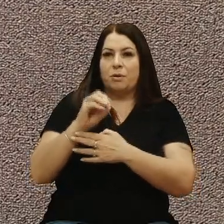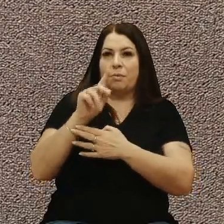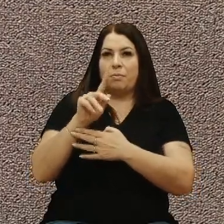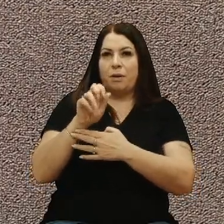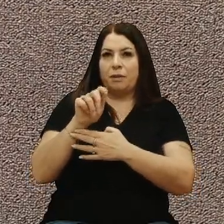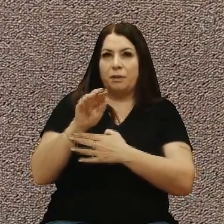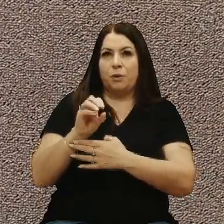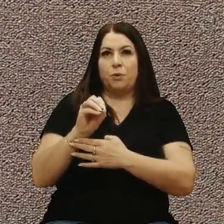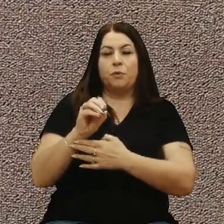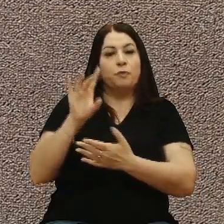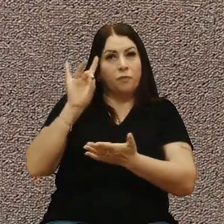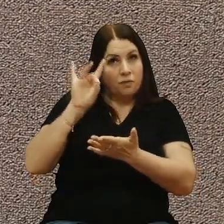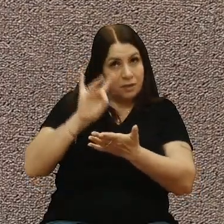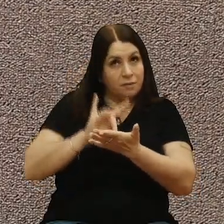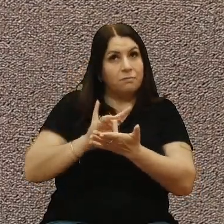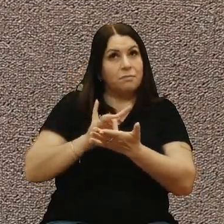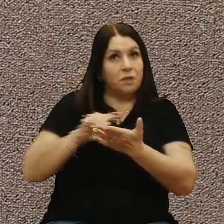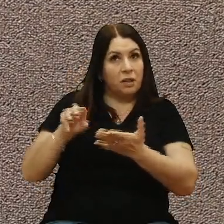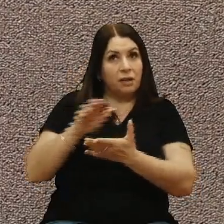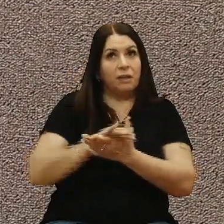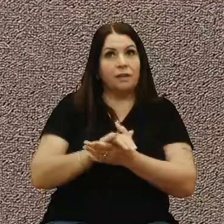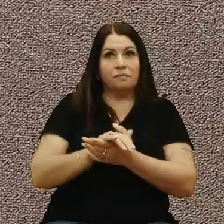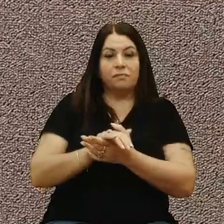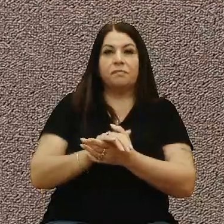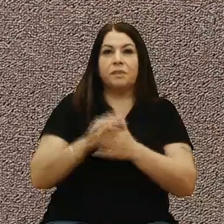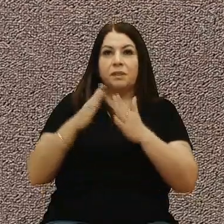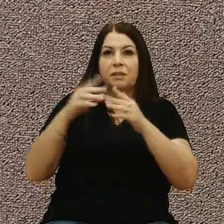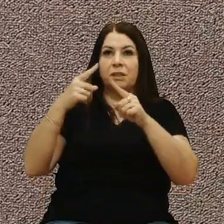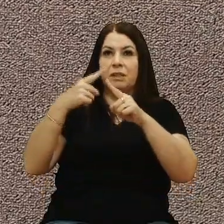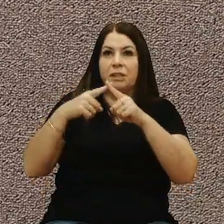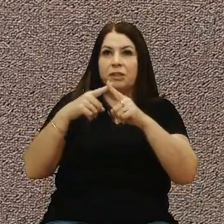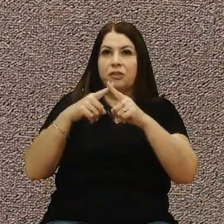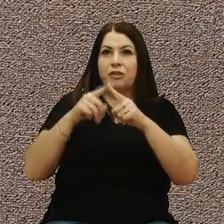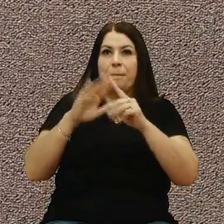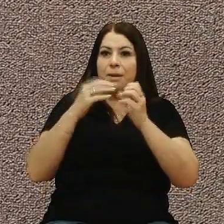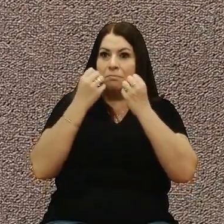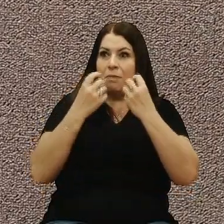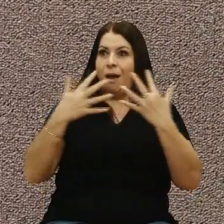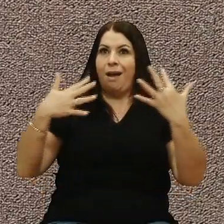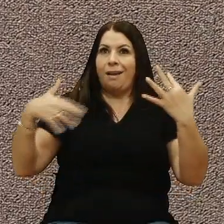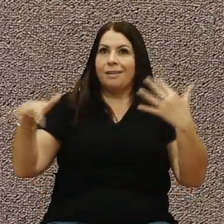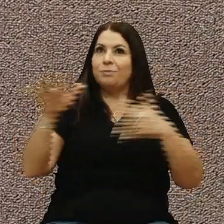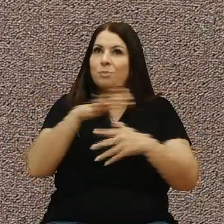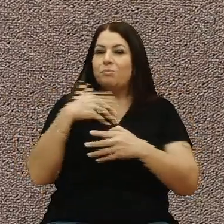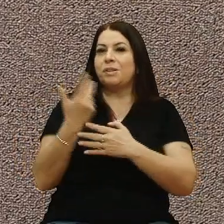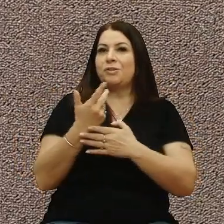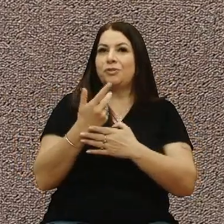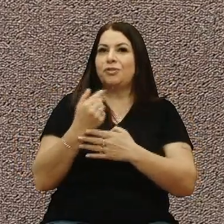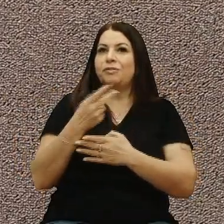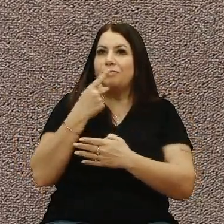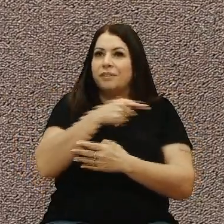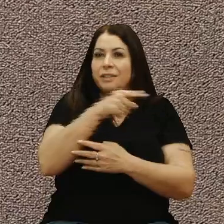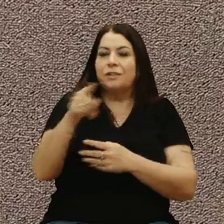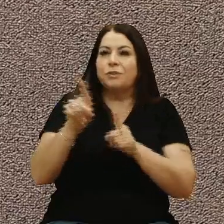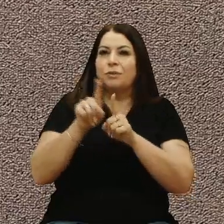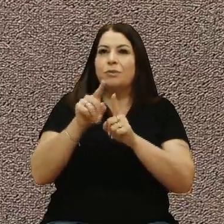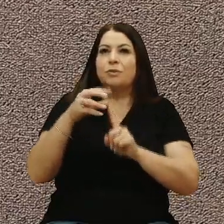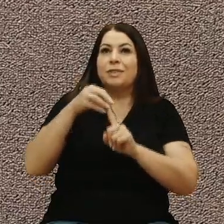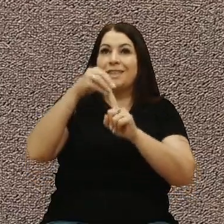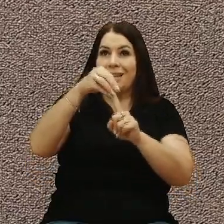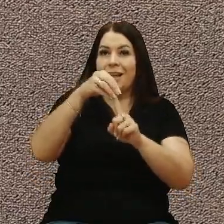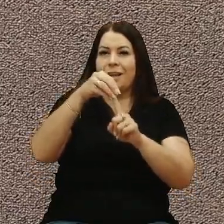foi oficialmente declarada a igreja mural mais deslumbrante. Título que destaca seu